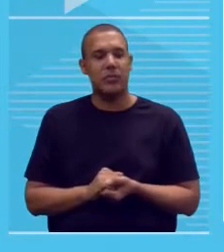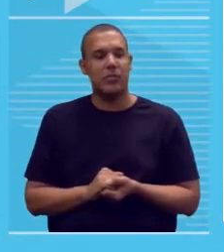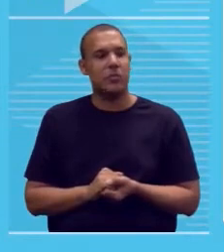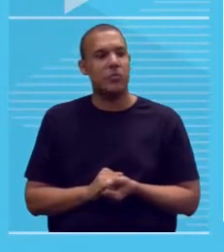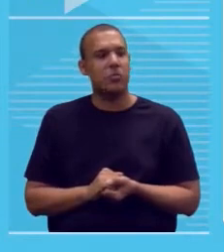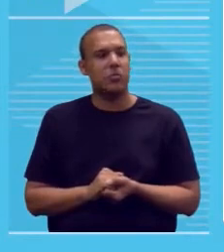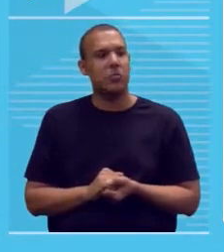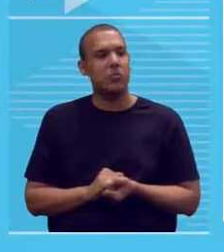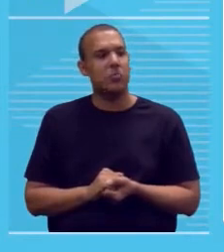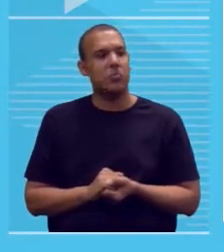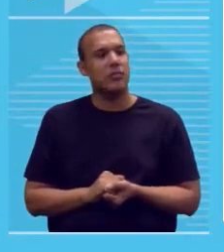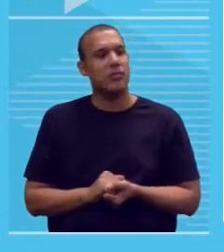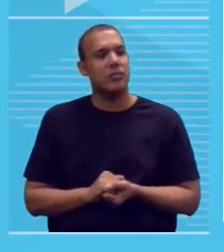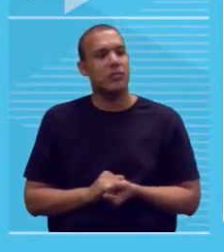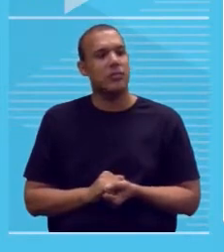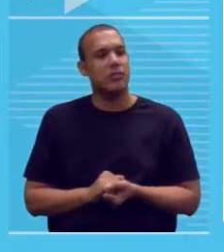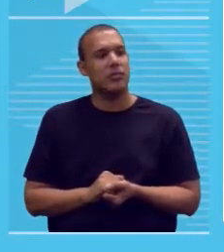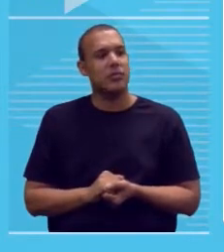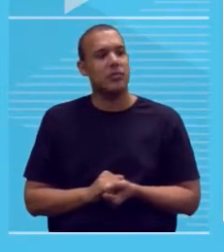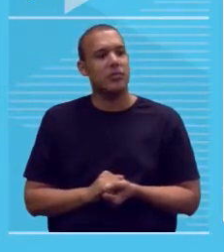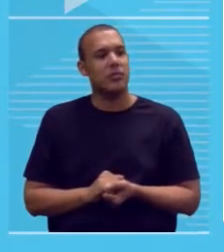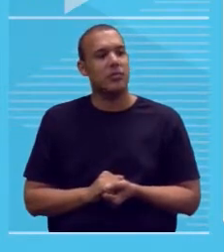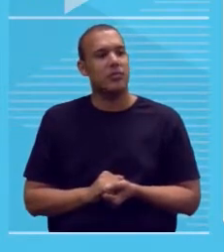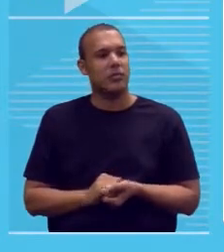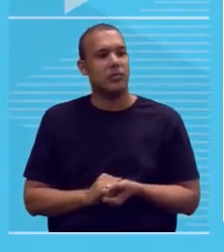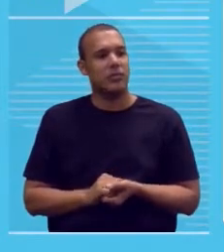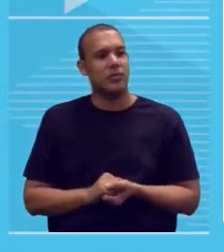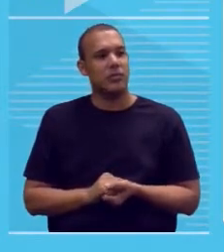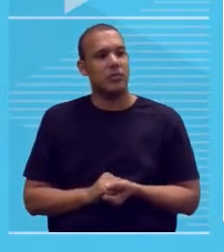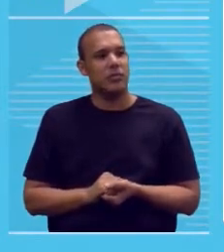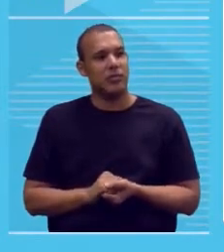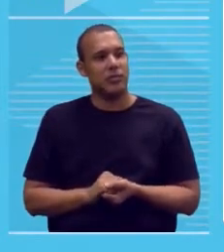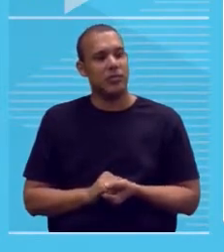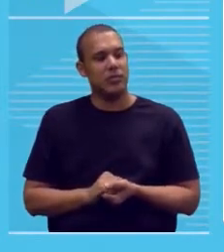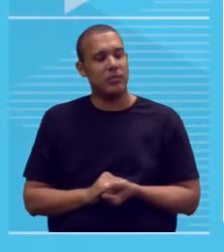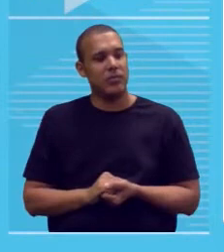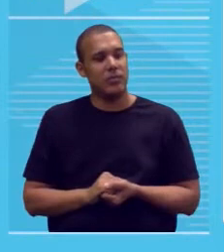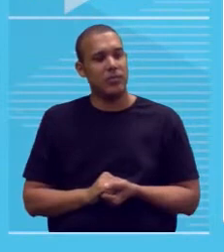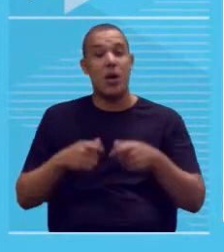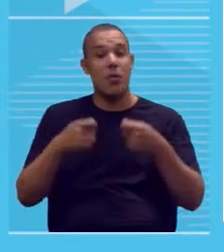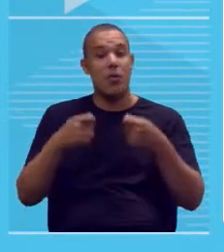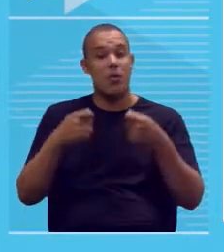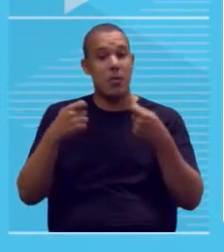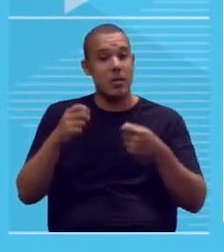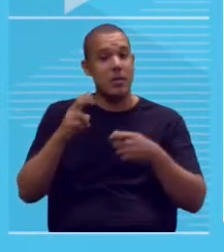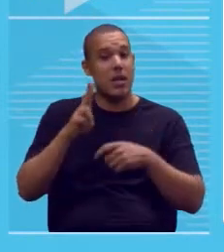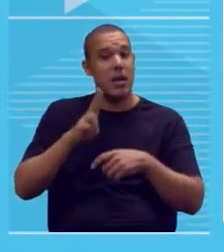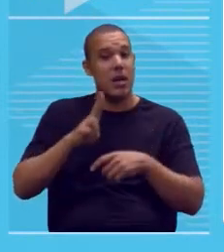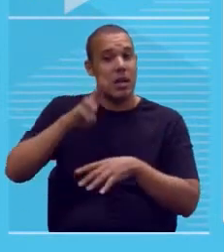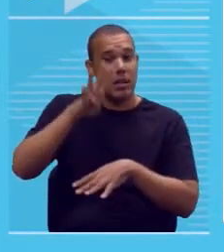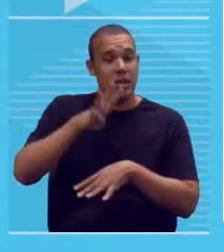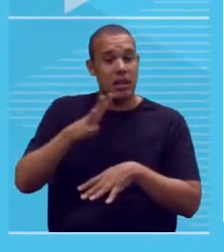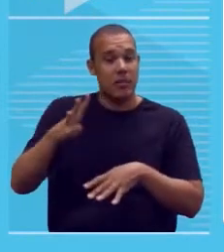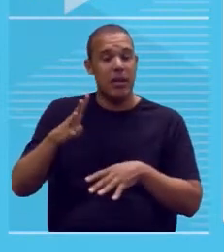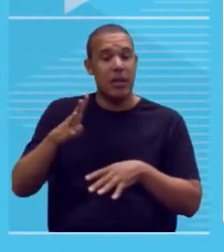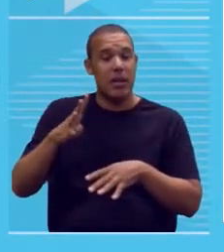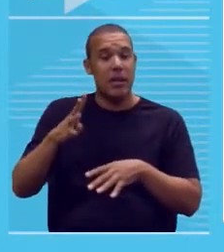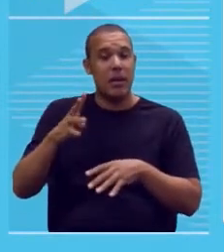sobre 3, 1, raiz de 3. Eu vou precisar desses valores aqui para a gente estar